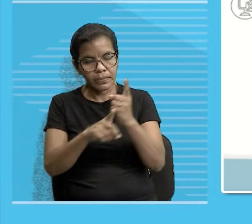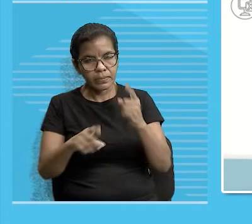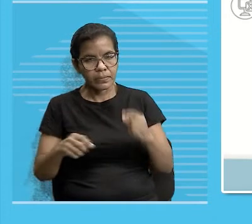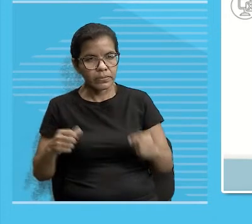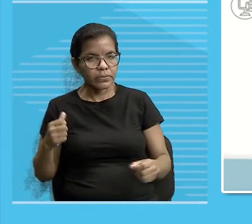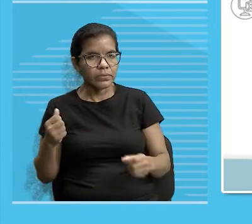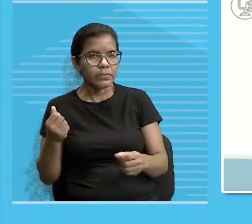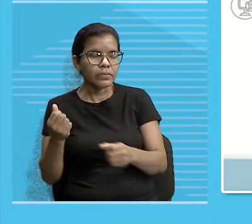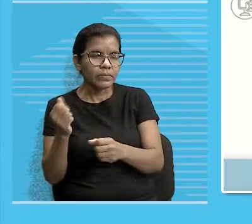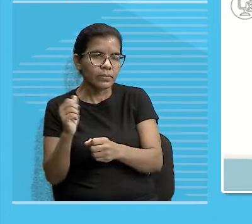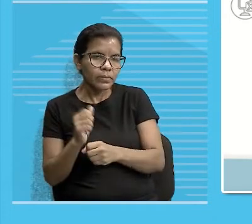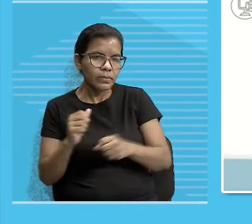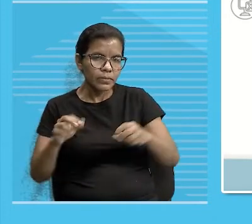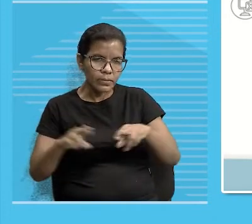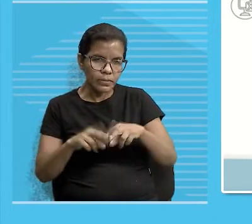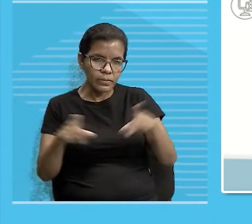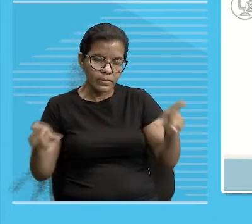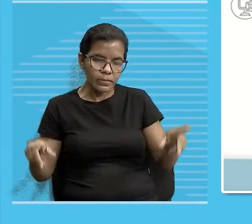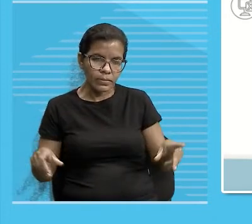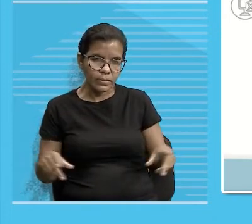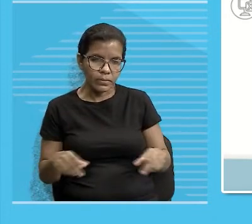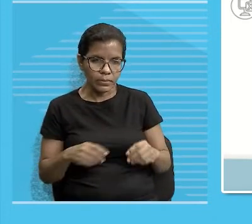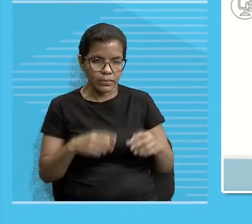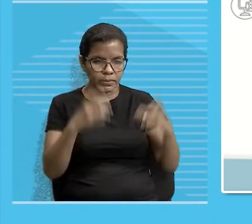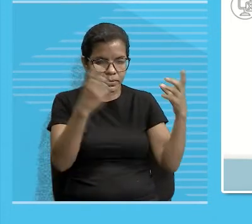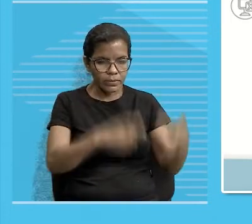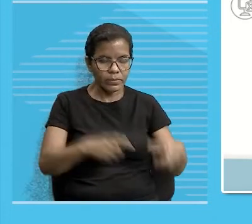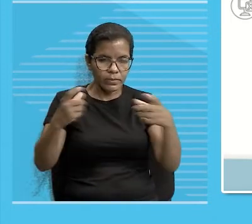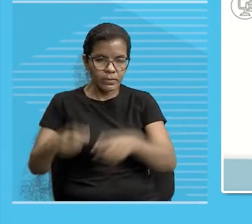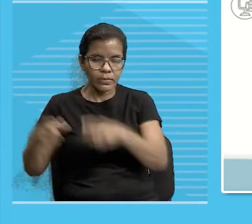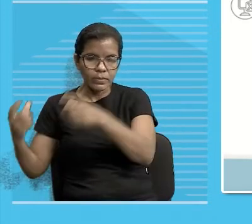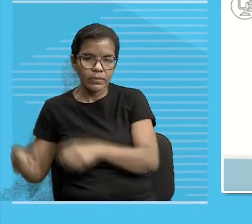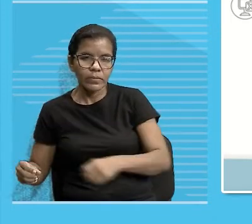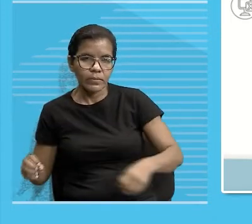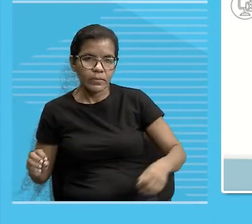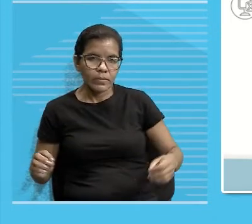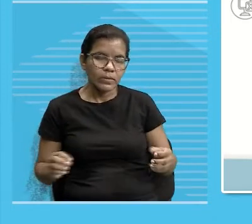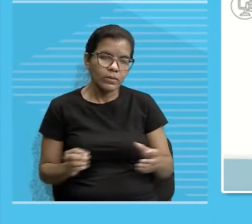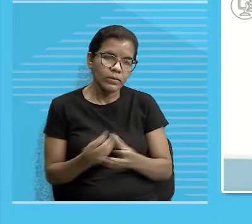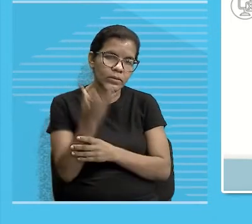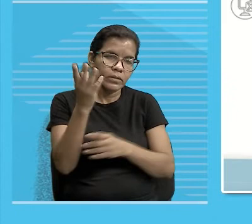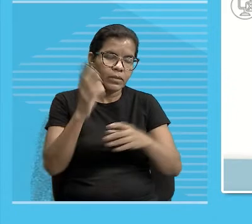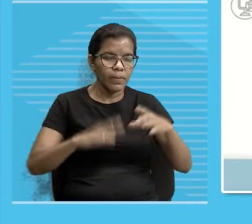posições diferentes, tá? Isso gera movimentação na obra.